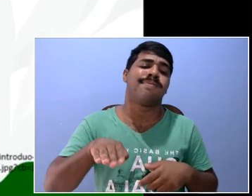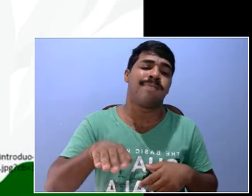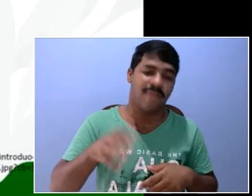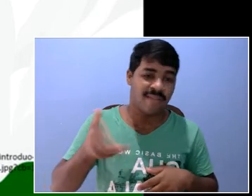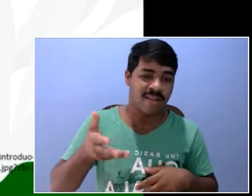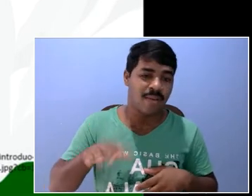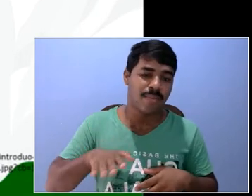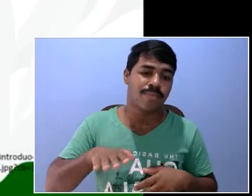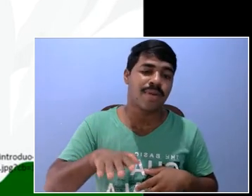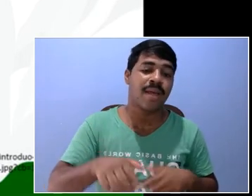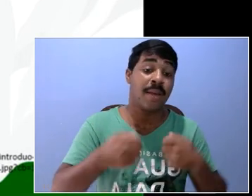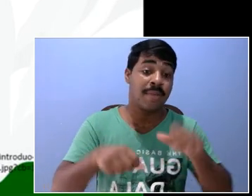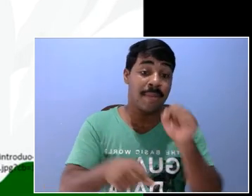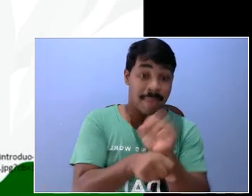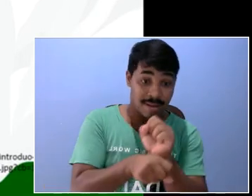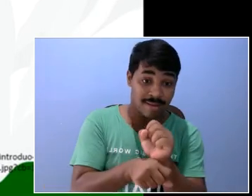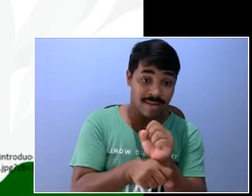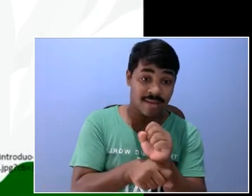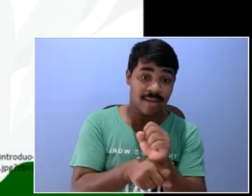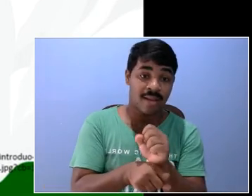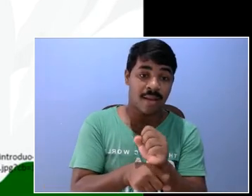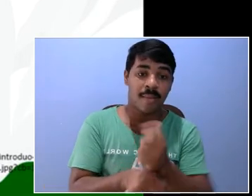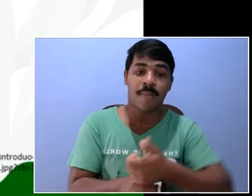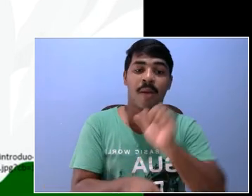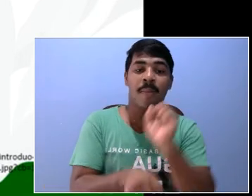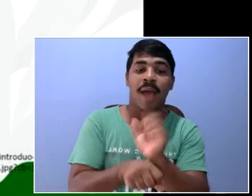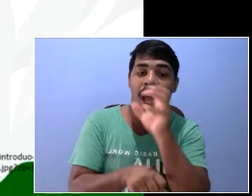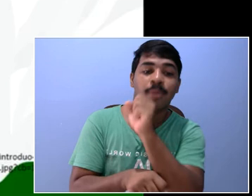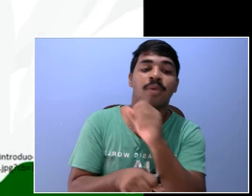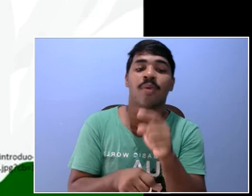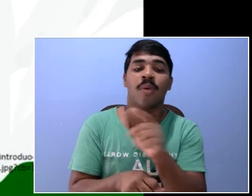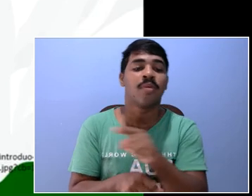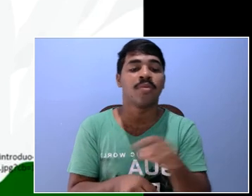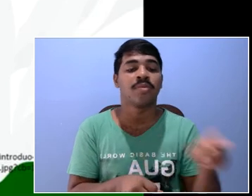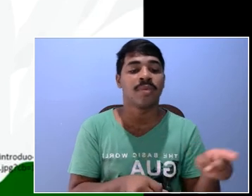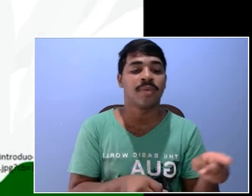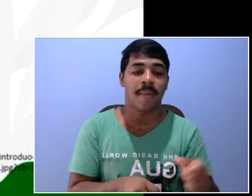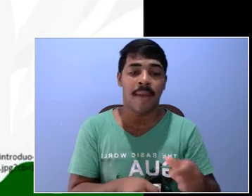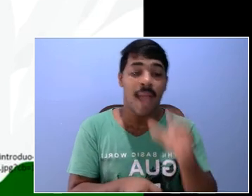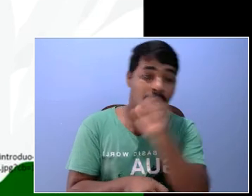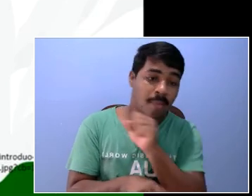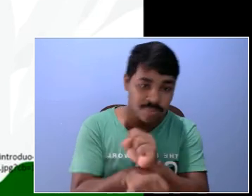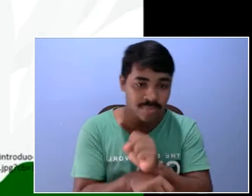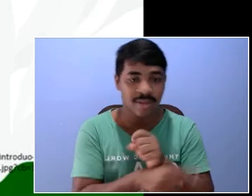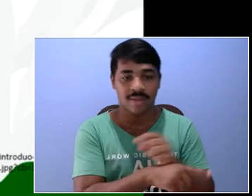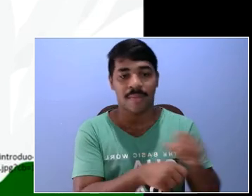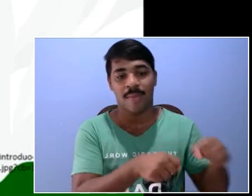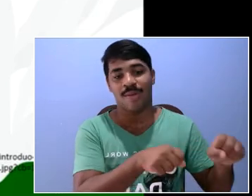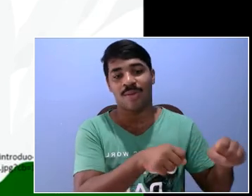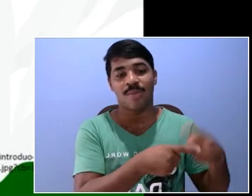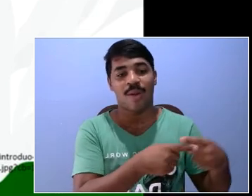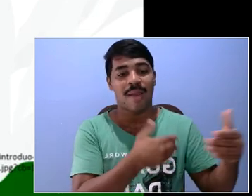inércia de um corpo com massa menor, tá? Por isso, pessoal, se você pegar a moto, um carro e uma